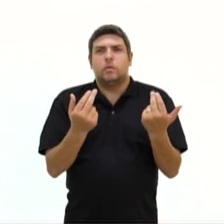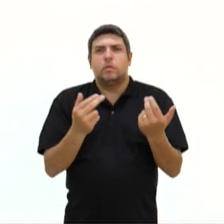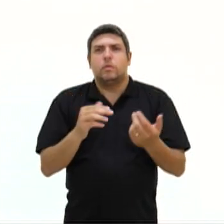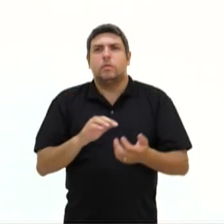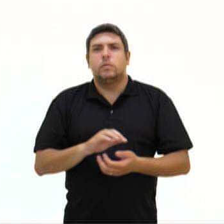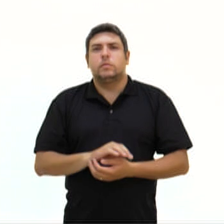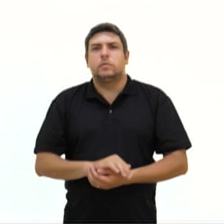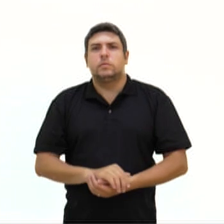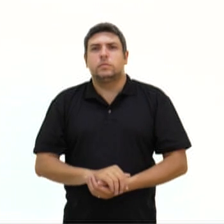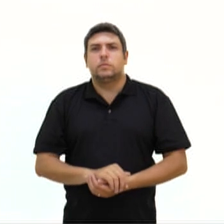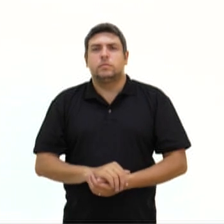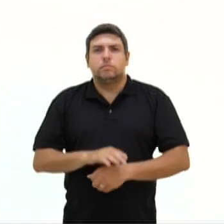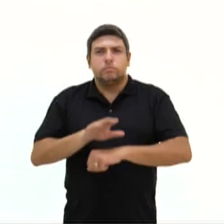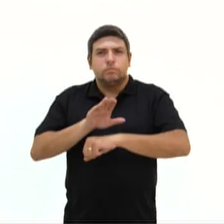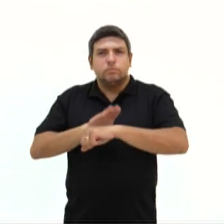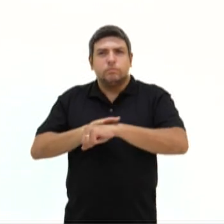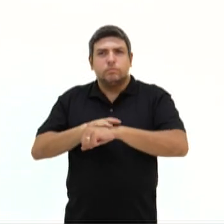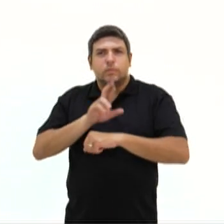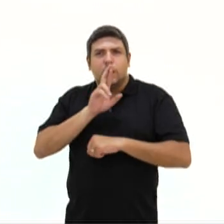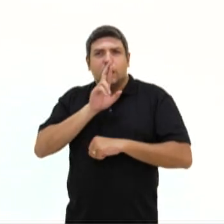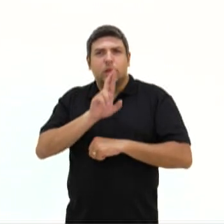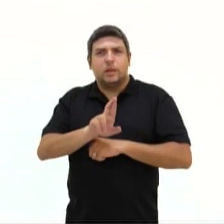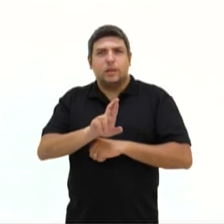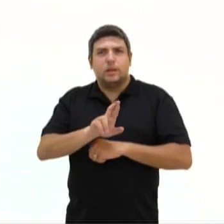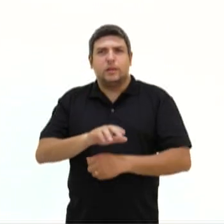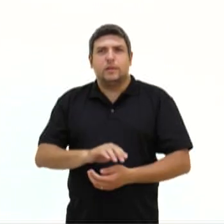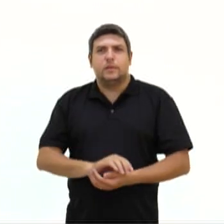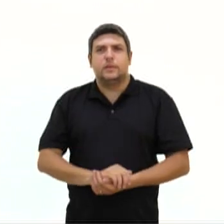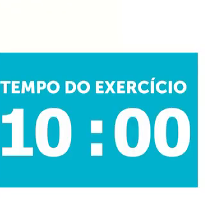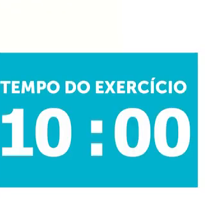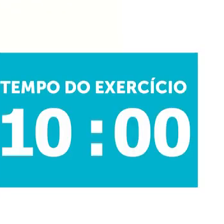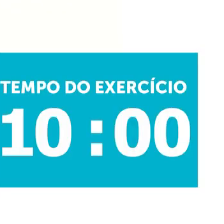reflexo? Um tempo para resolver o exercício.